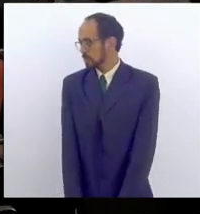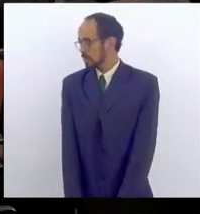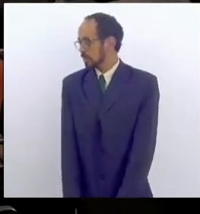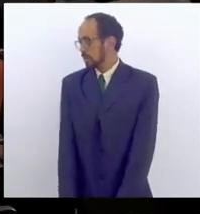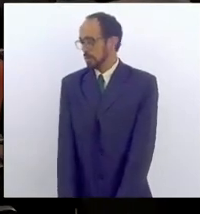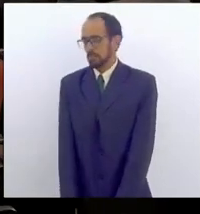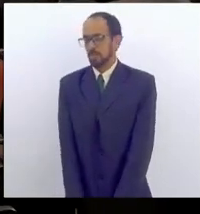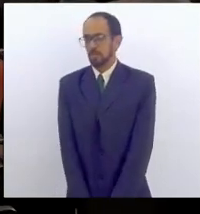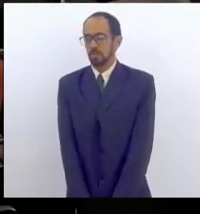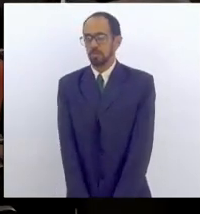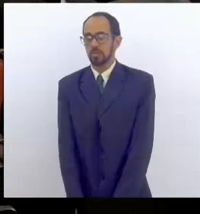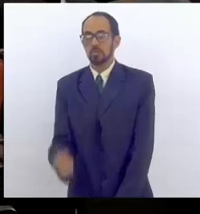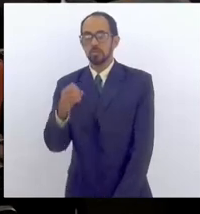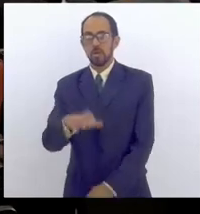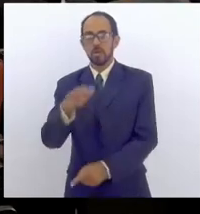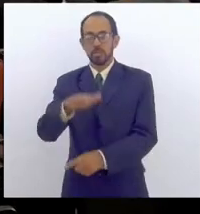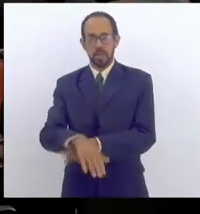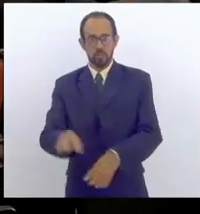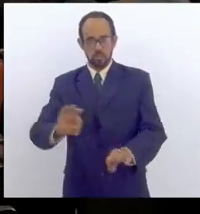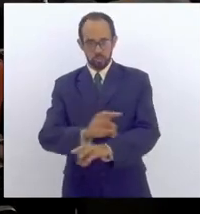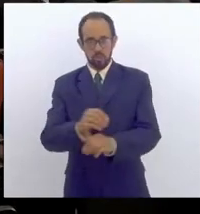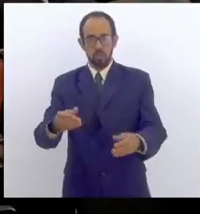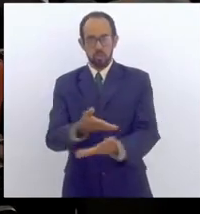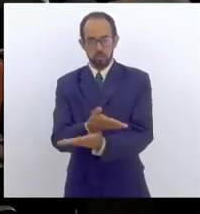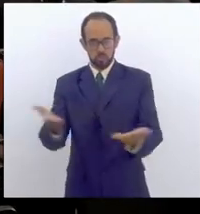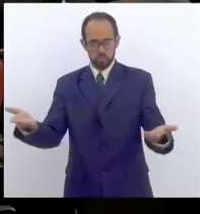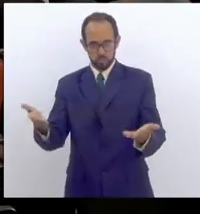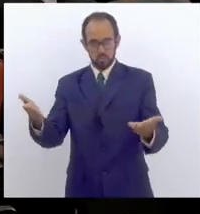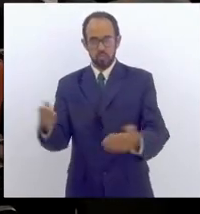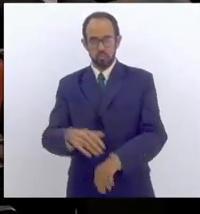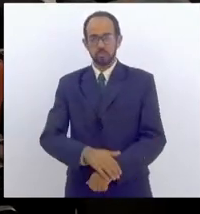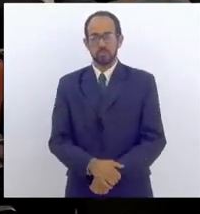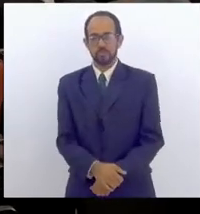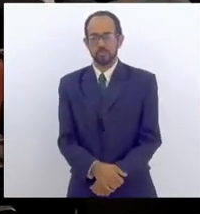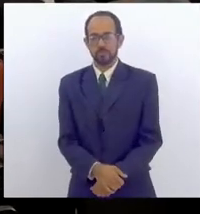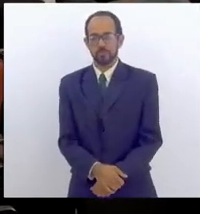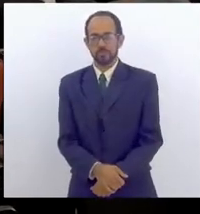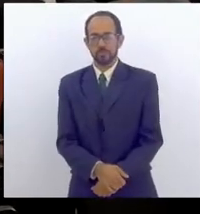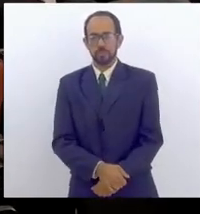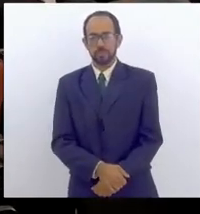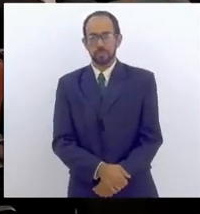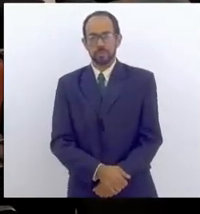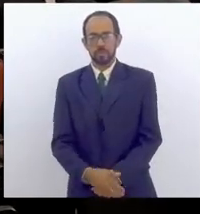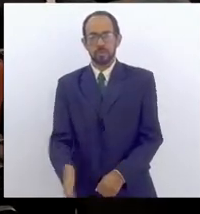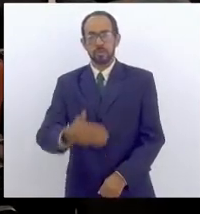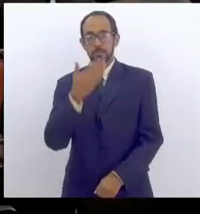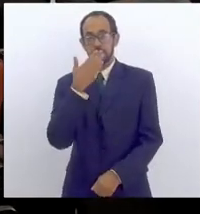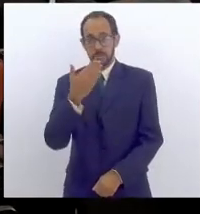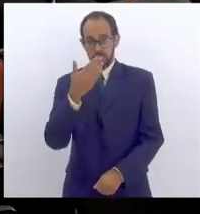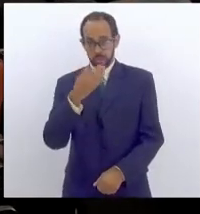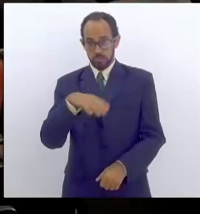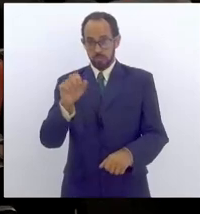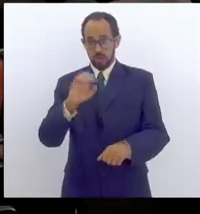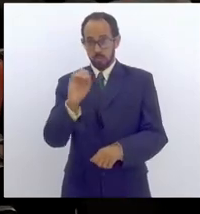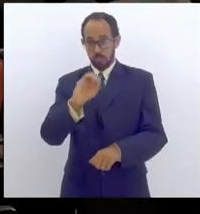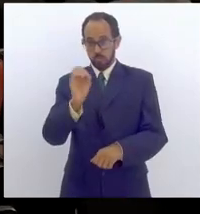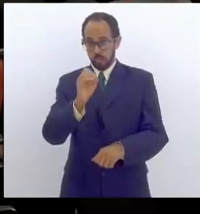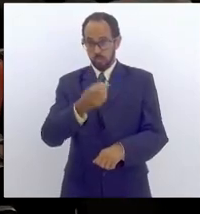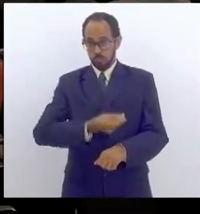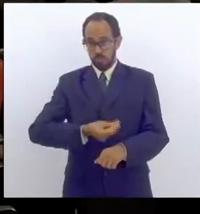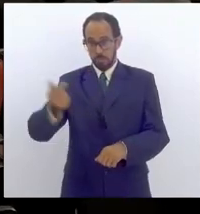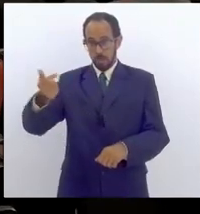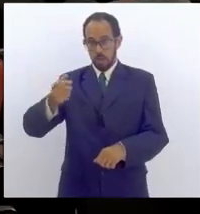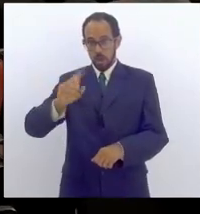Boa tarde a todos os colegas, todos e todas. Estamos pedindo aqui para que ninguém saia, porque